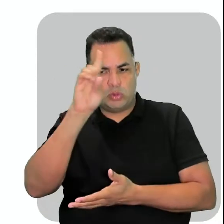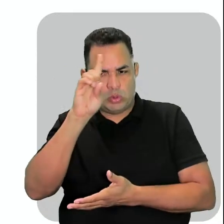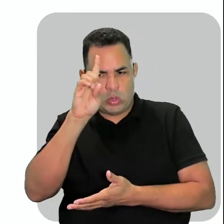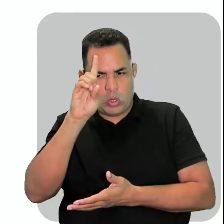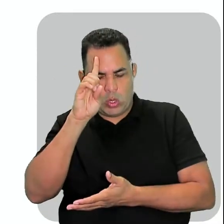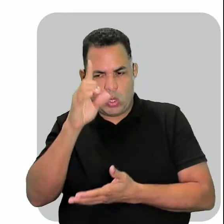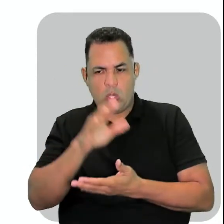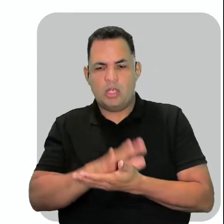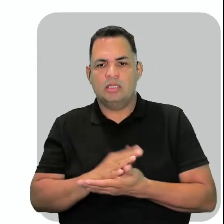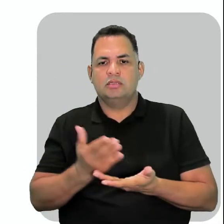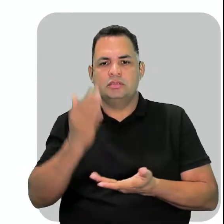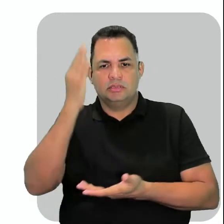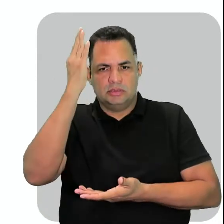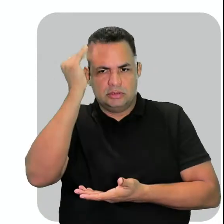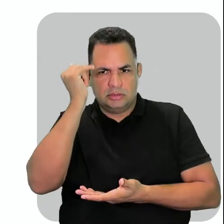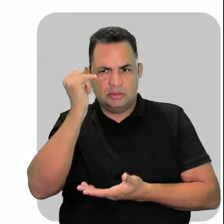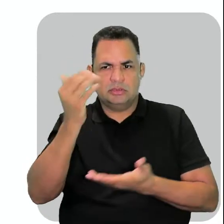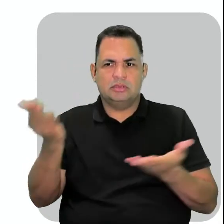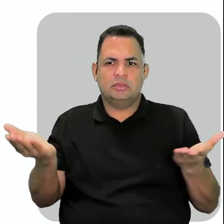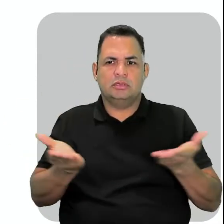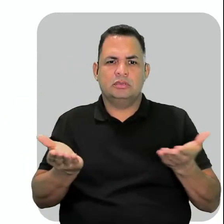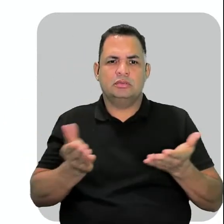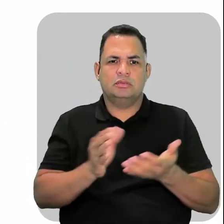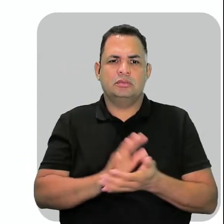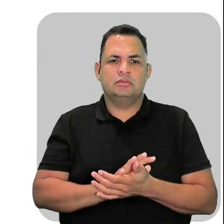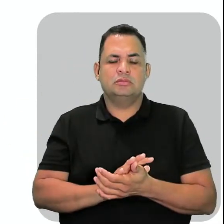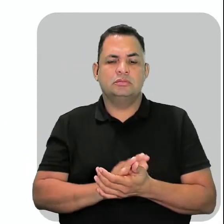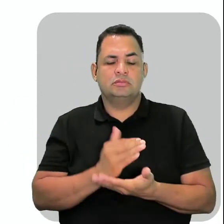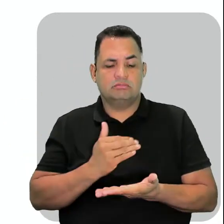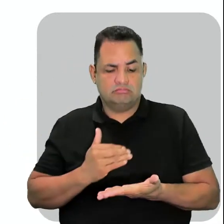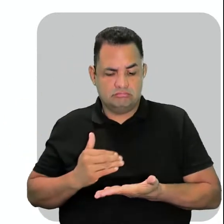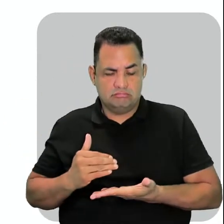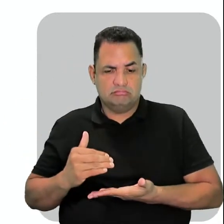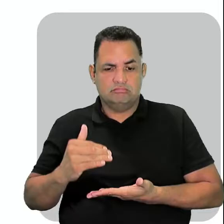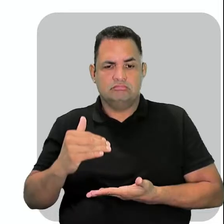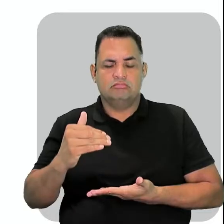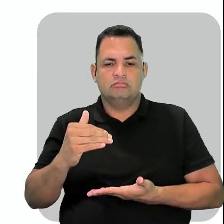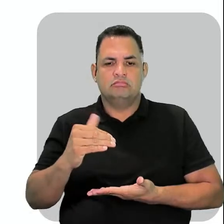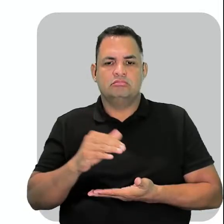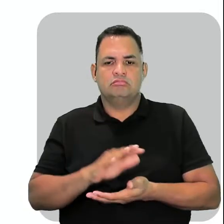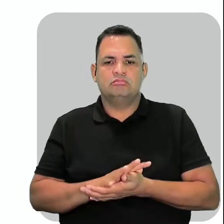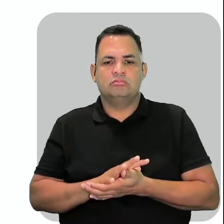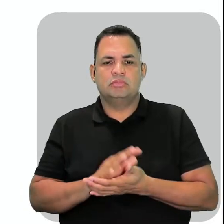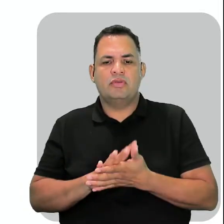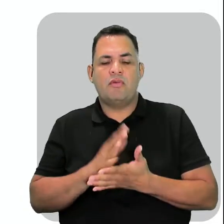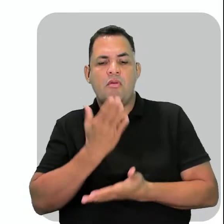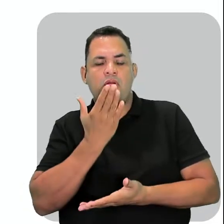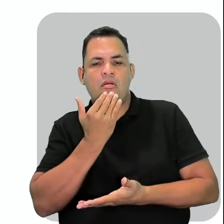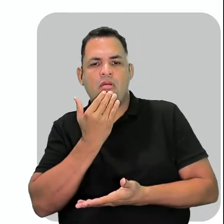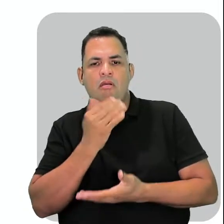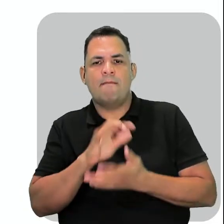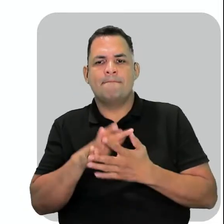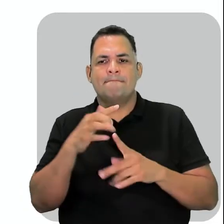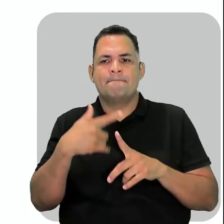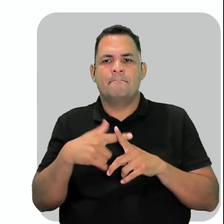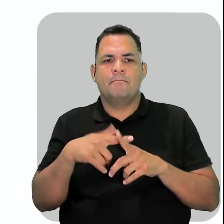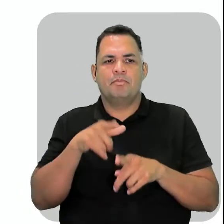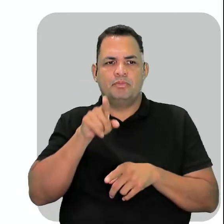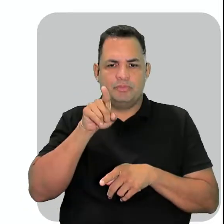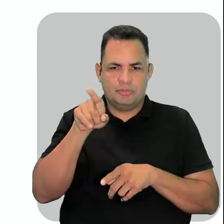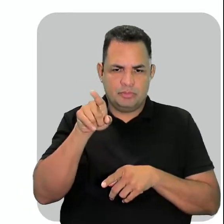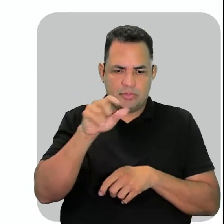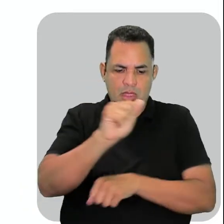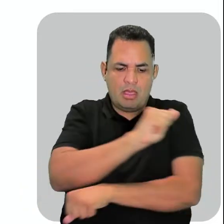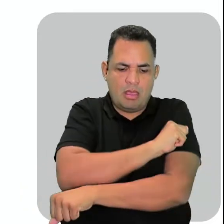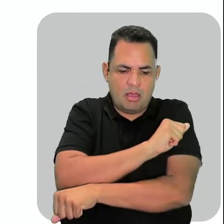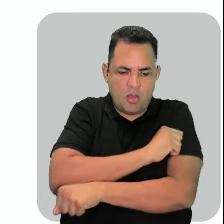dia. A gente sabe disso agora, nós vamos ali nos alimentar, porque você que é aluno